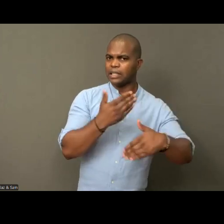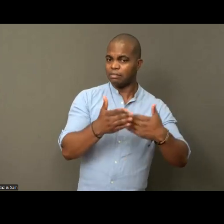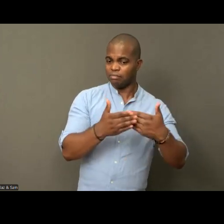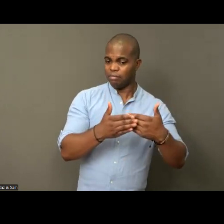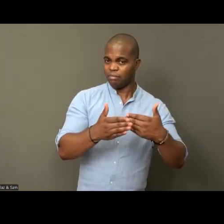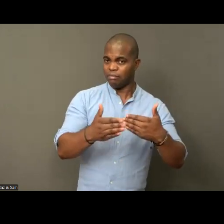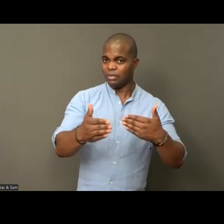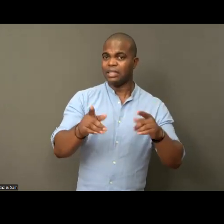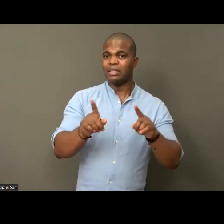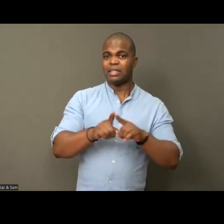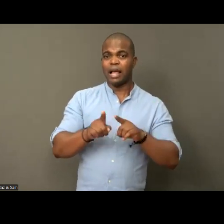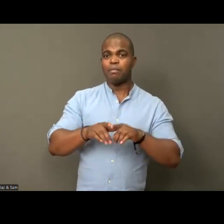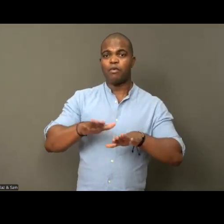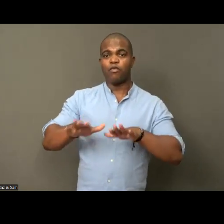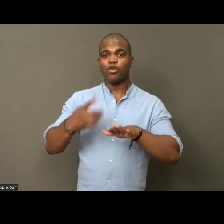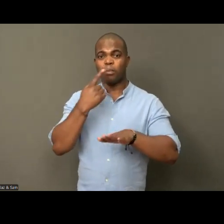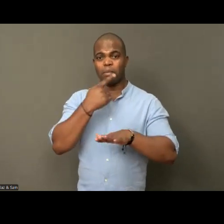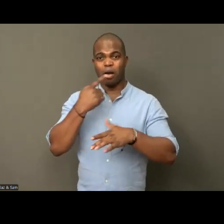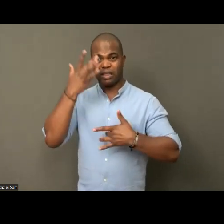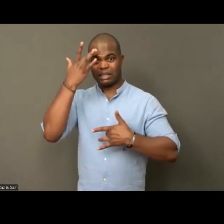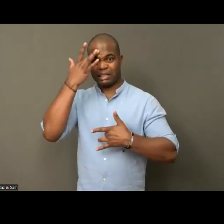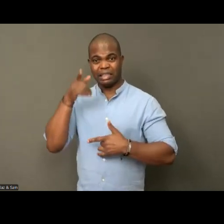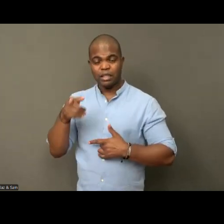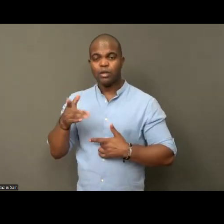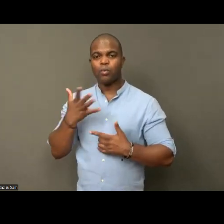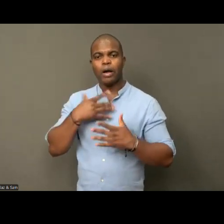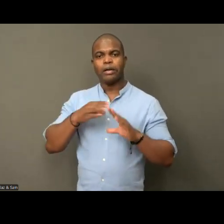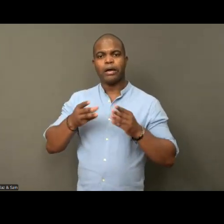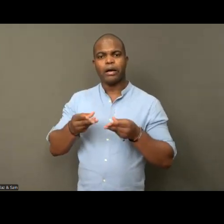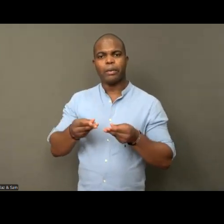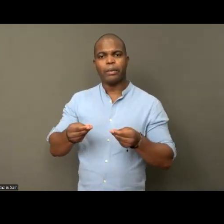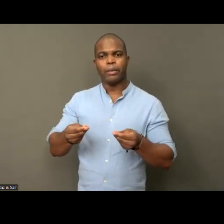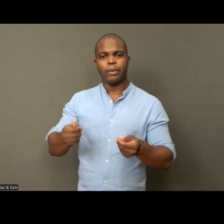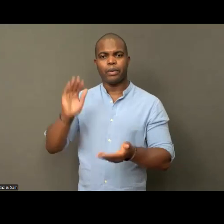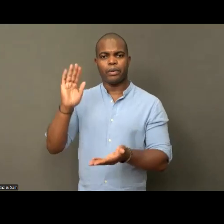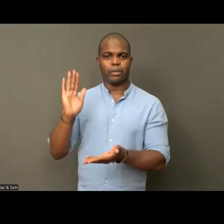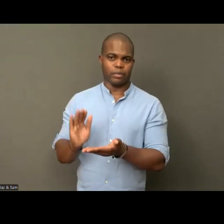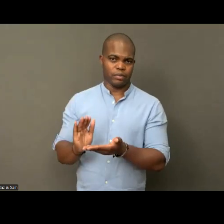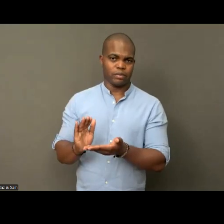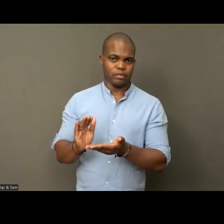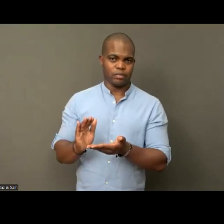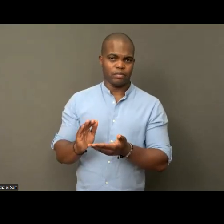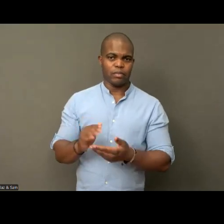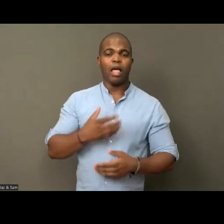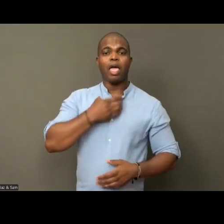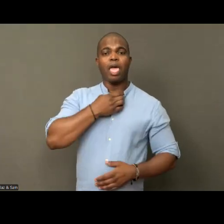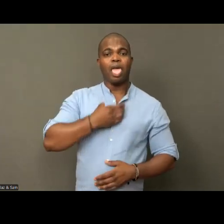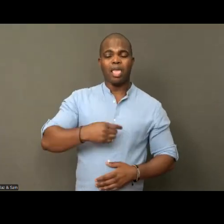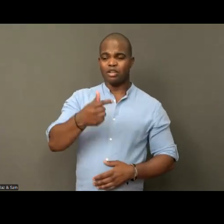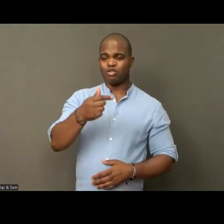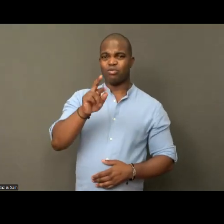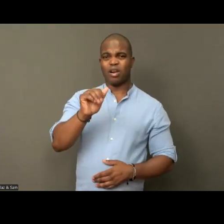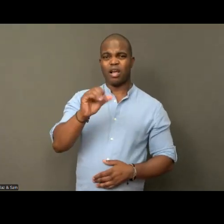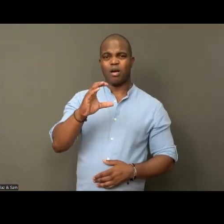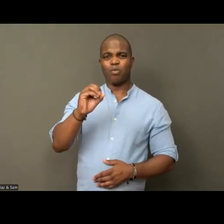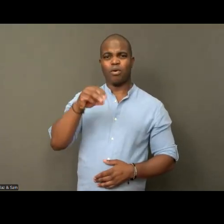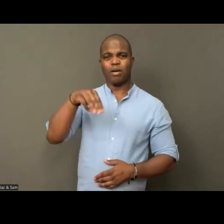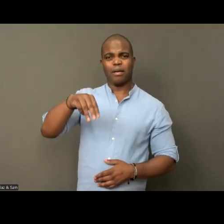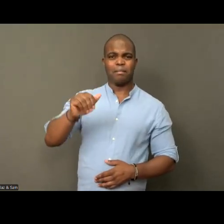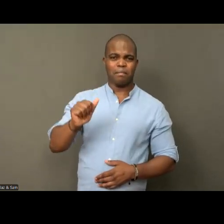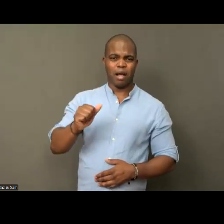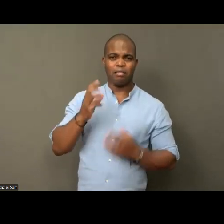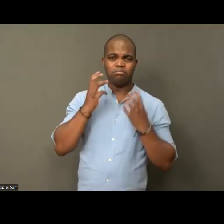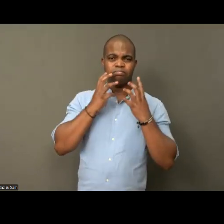filariose linfática, 1 eliminou o tracoma e 1 eliminou a raiva humana transmitida